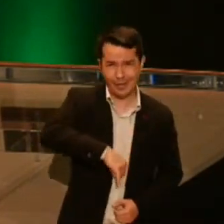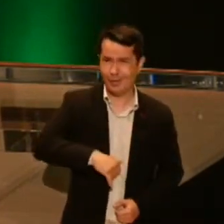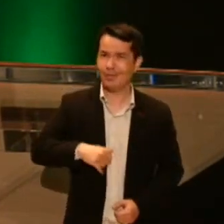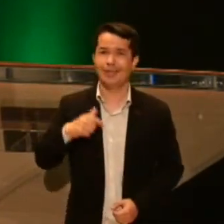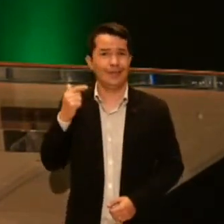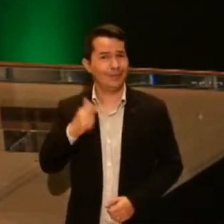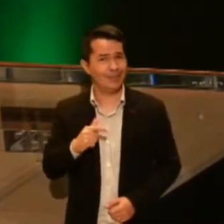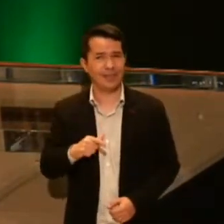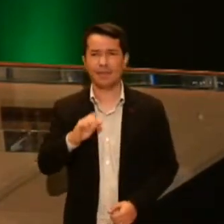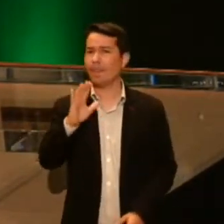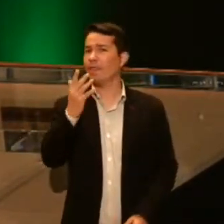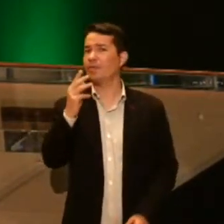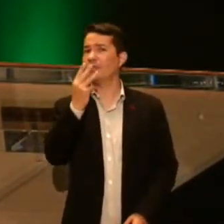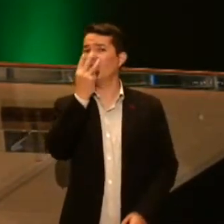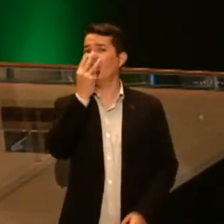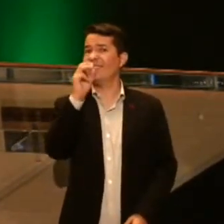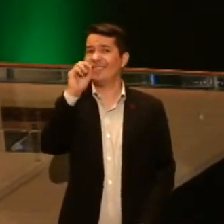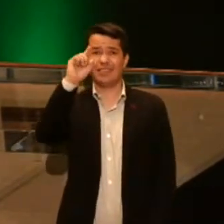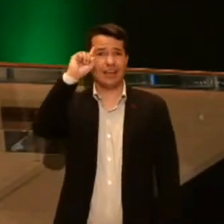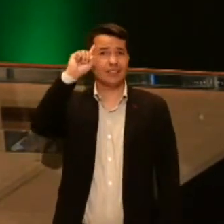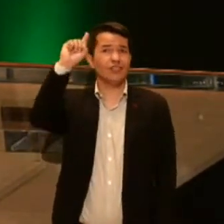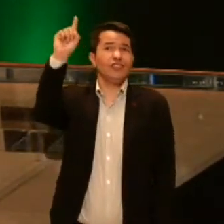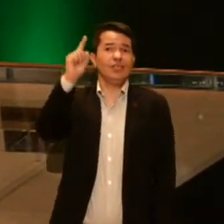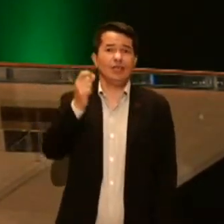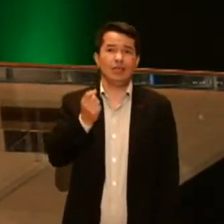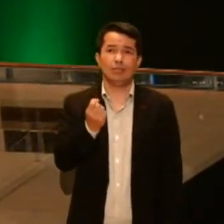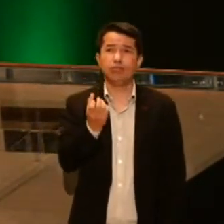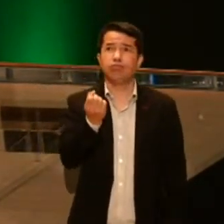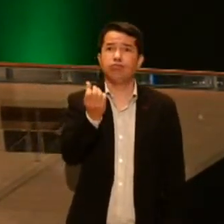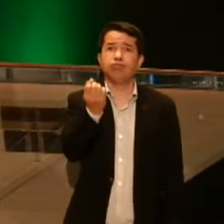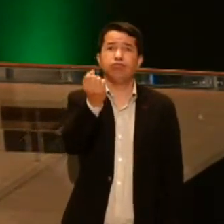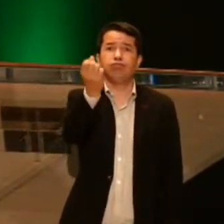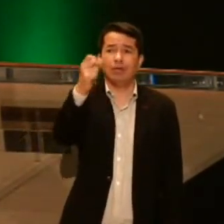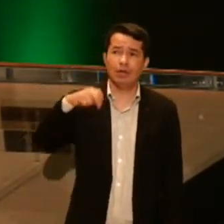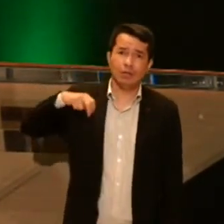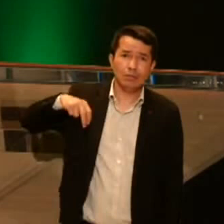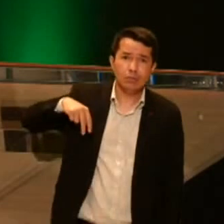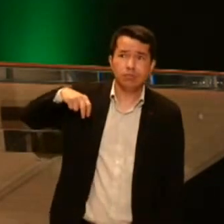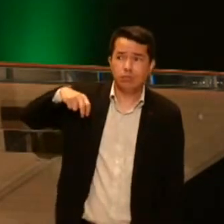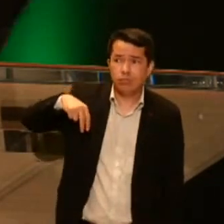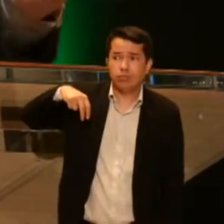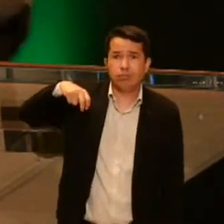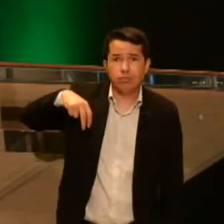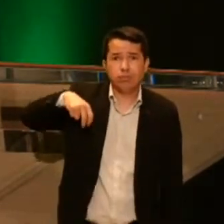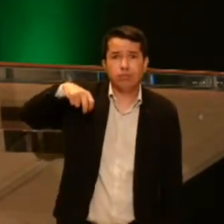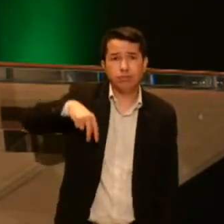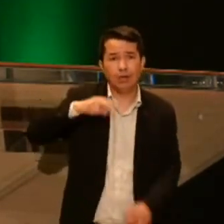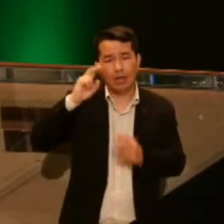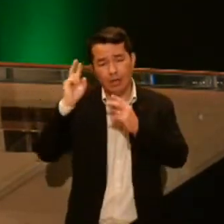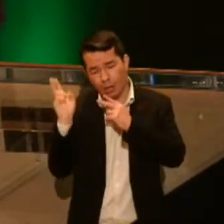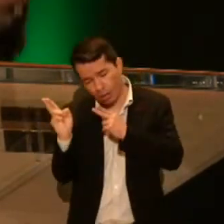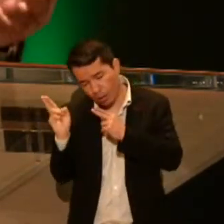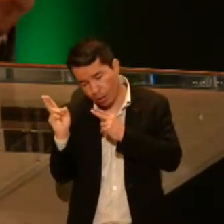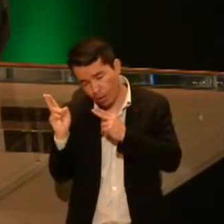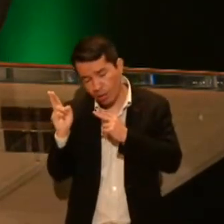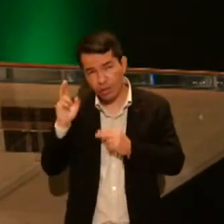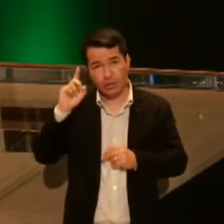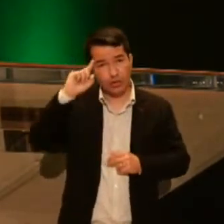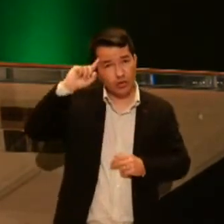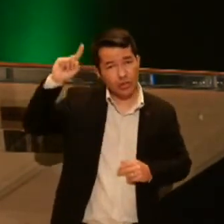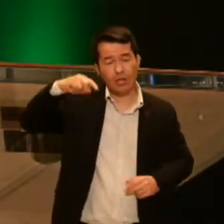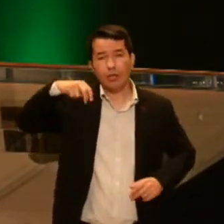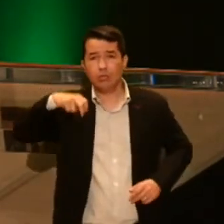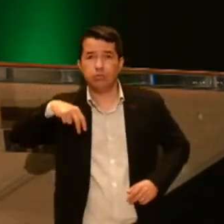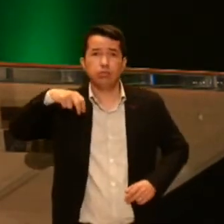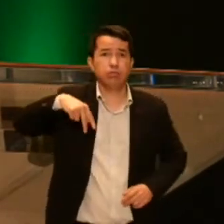pelo menos 30 dias de viagem ininterruptas, tá? Dormindo, andando durante o dia, dormindo à